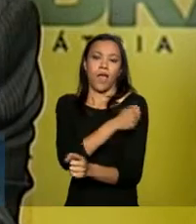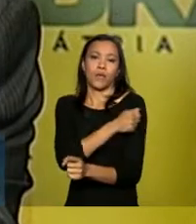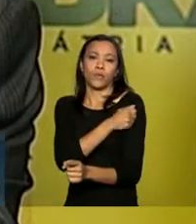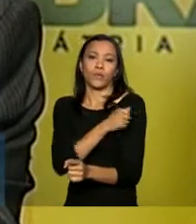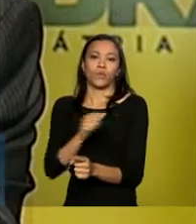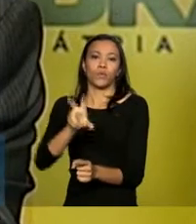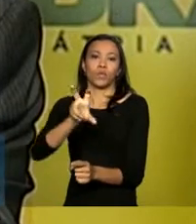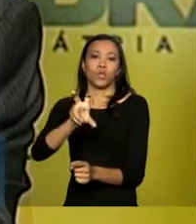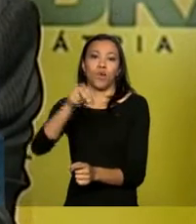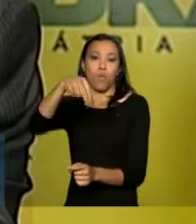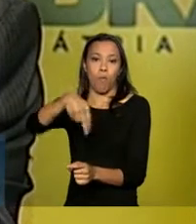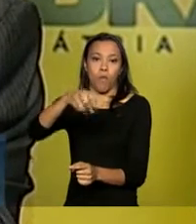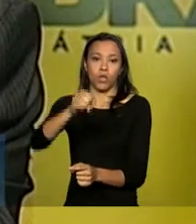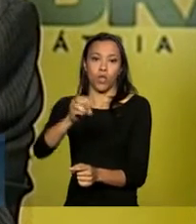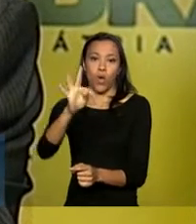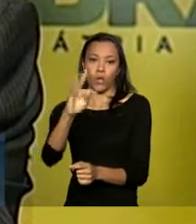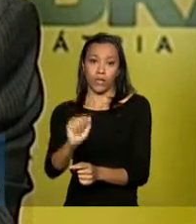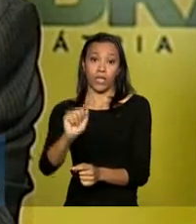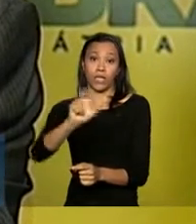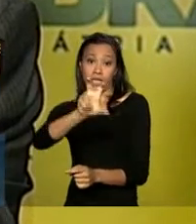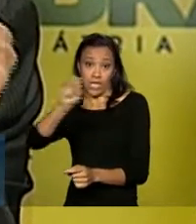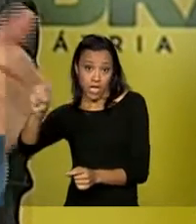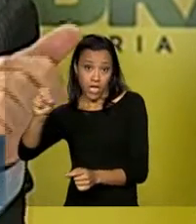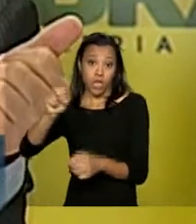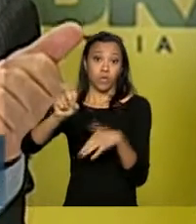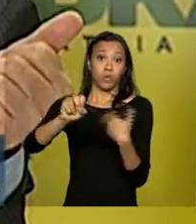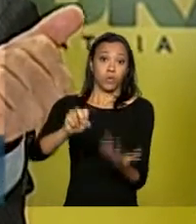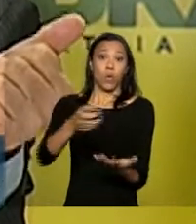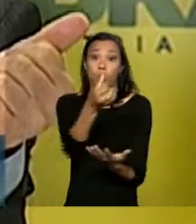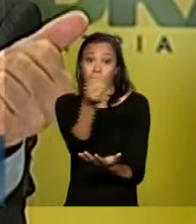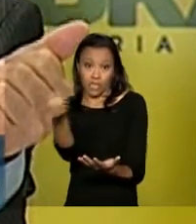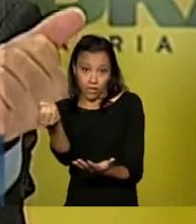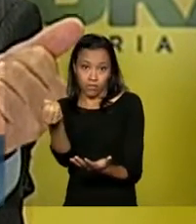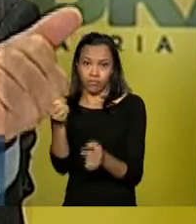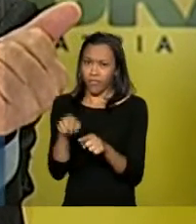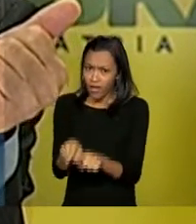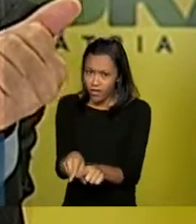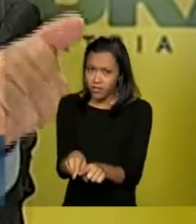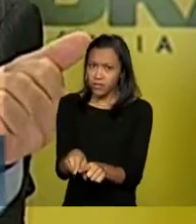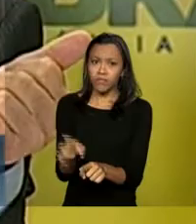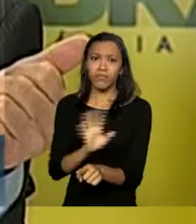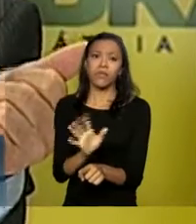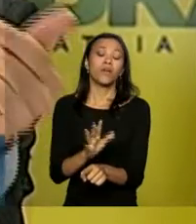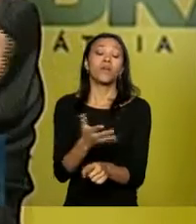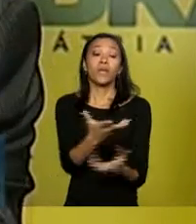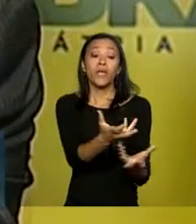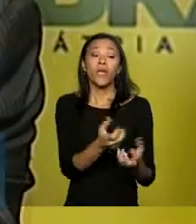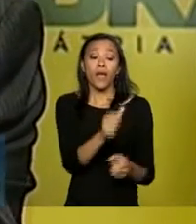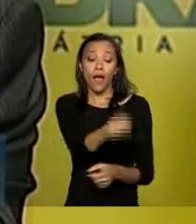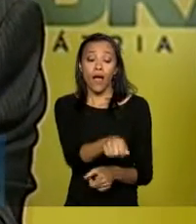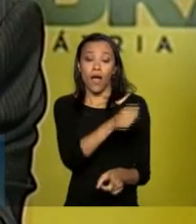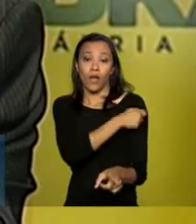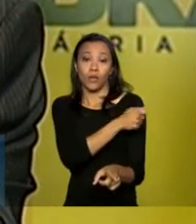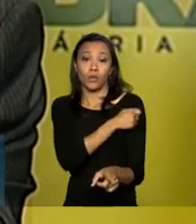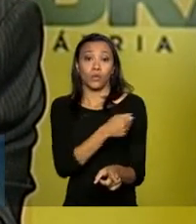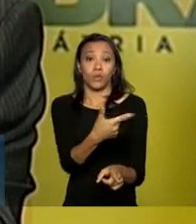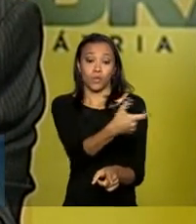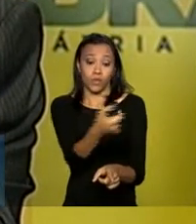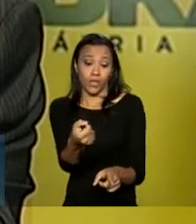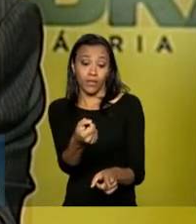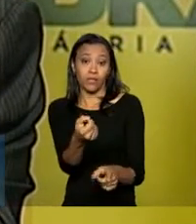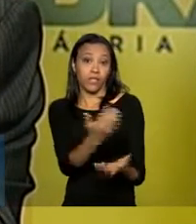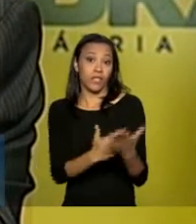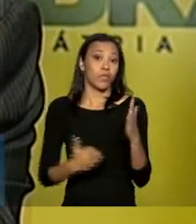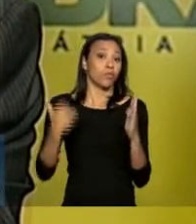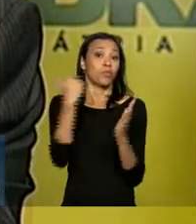500 e formá-lo com nota 600. O melhor desempenho talvez seja recebê-lo com nota 200 e dar um resultado